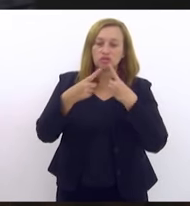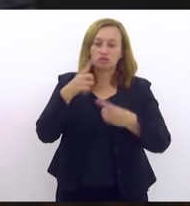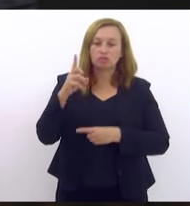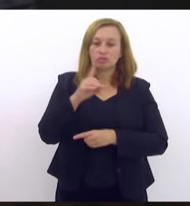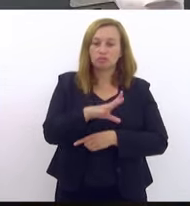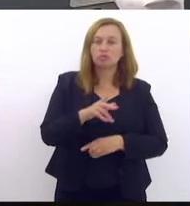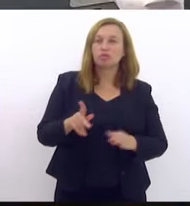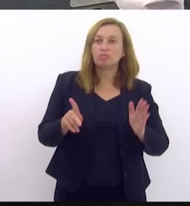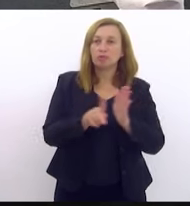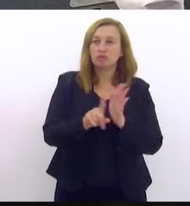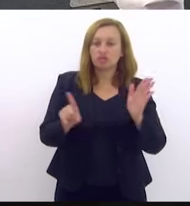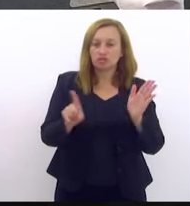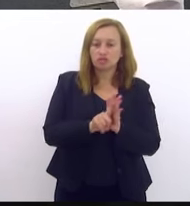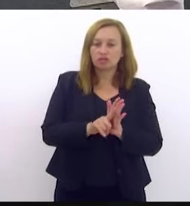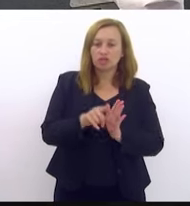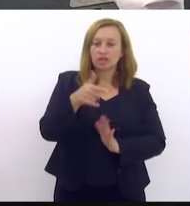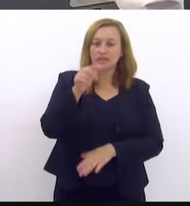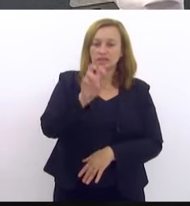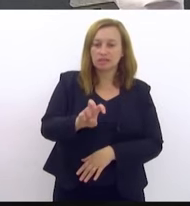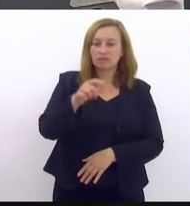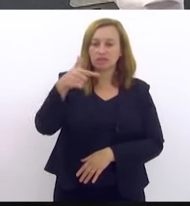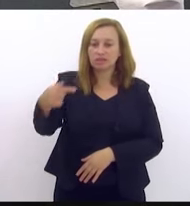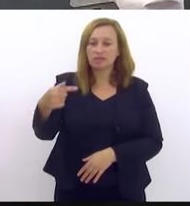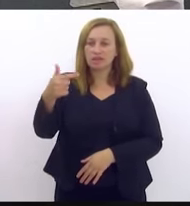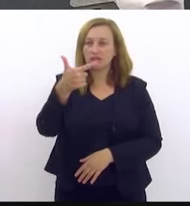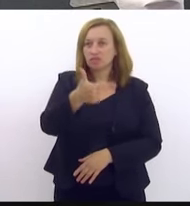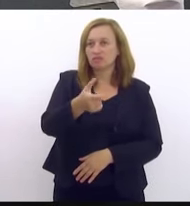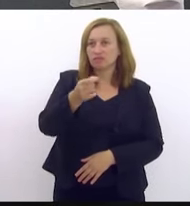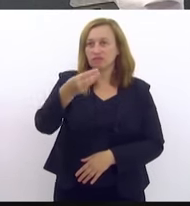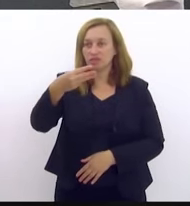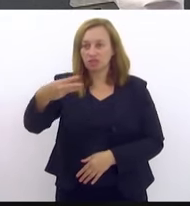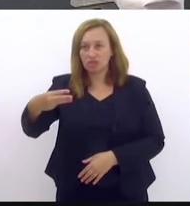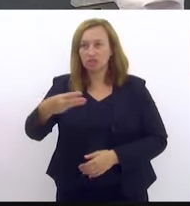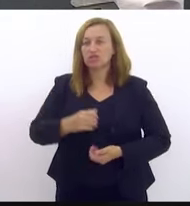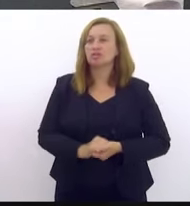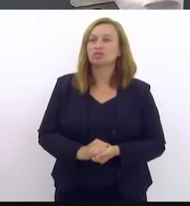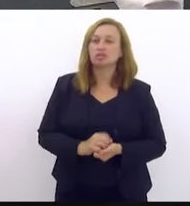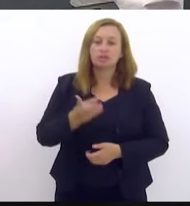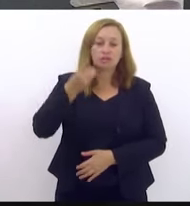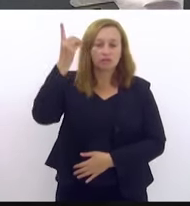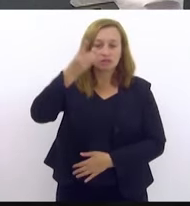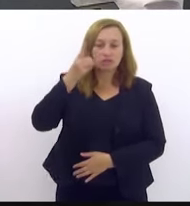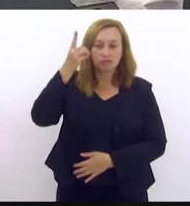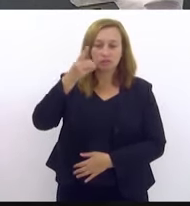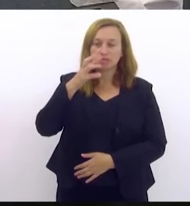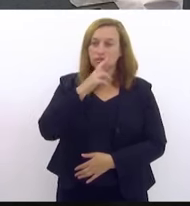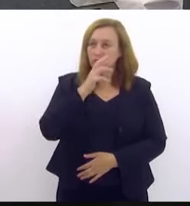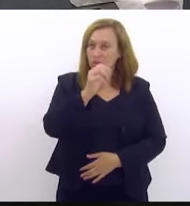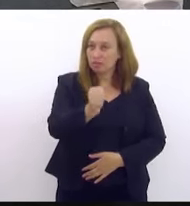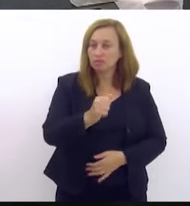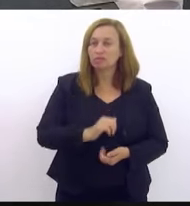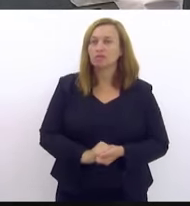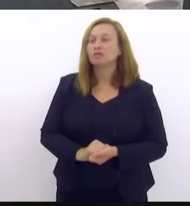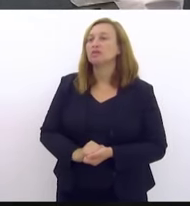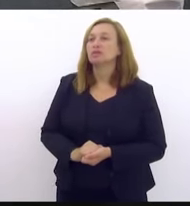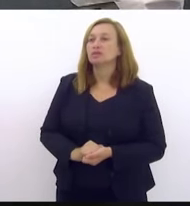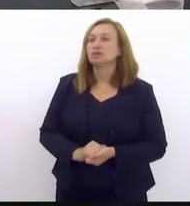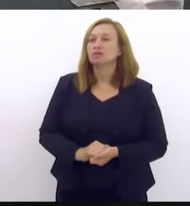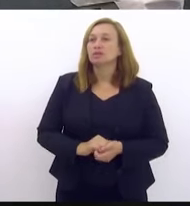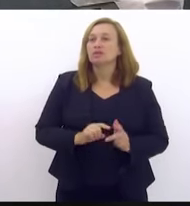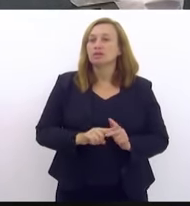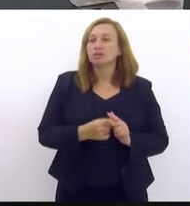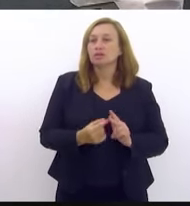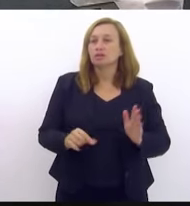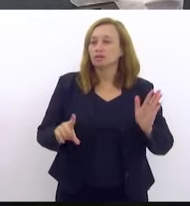única, projeto de lei número 57/2023, de autoria do deputado Rodrigo Amorim, que revoga o decreto-lei